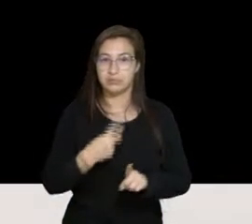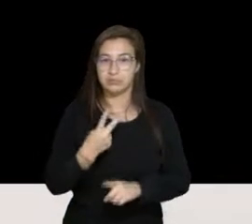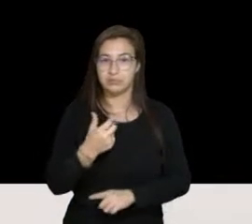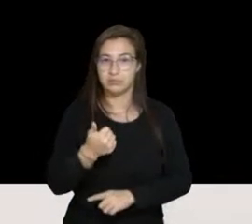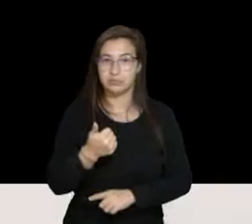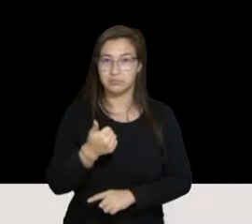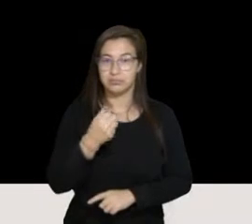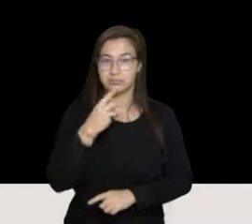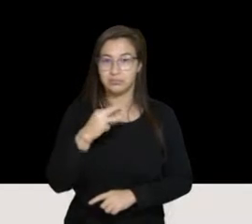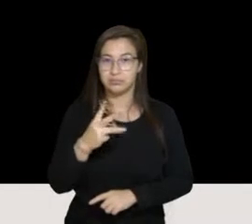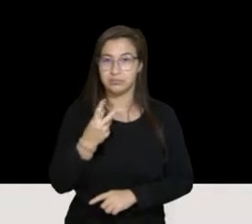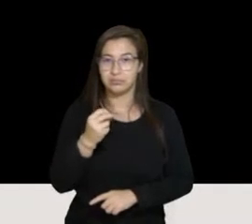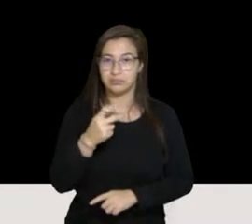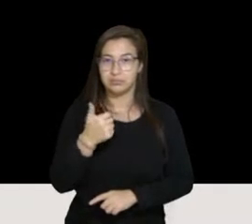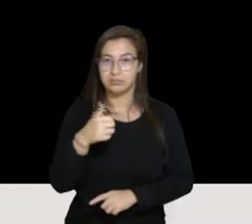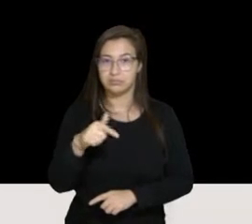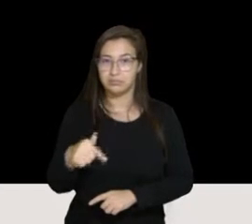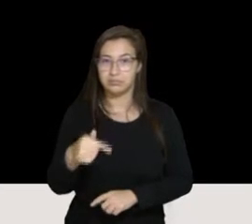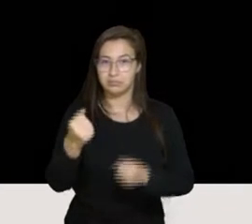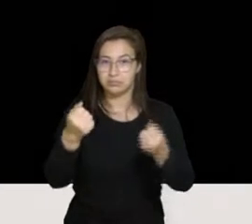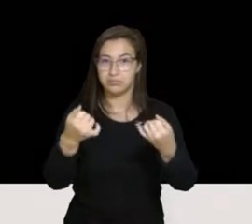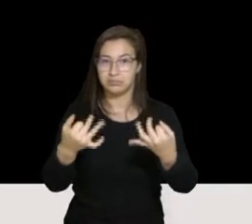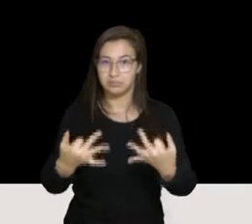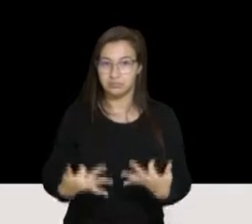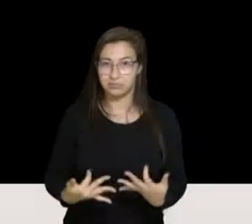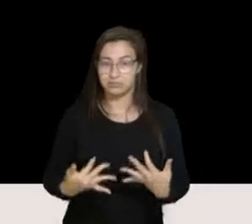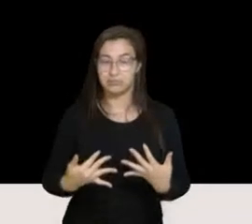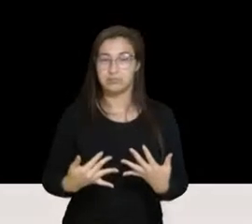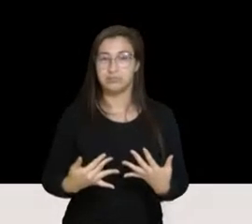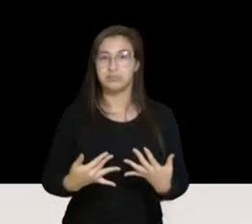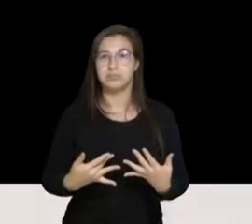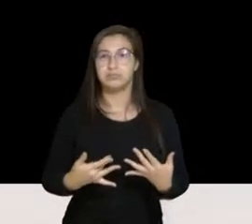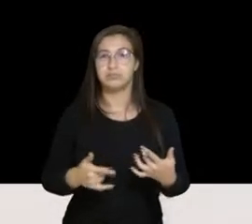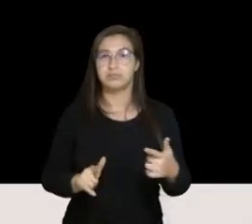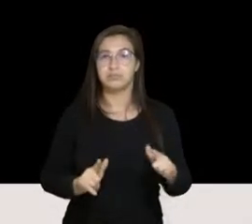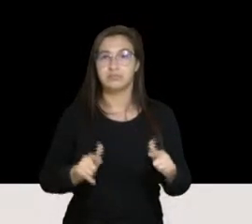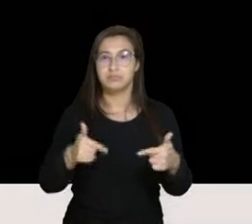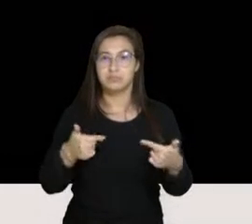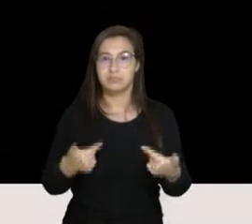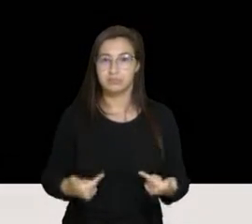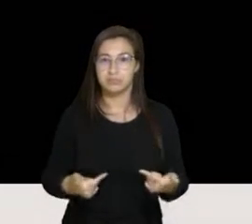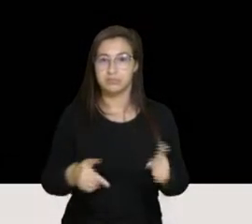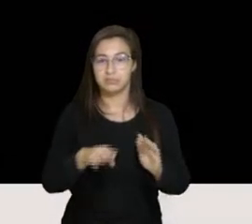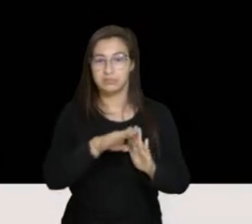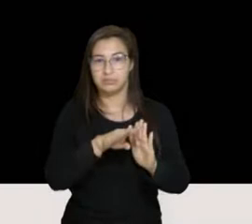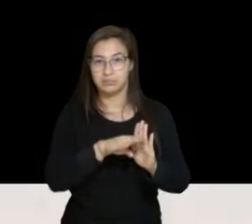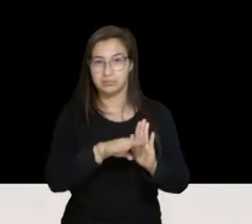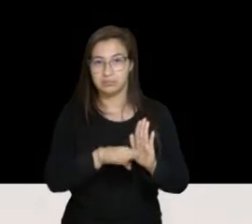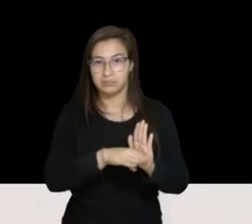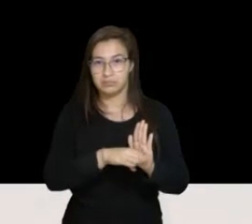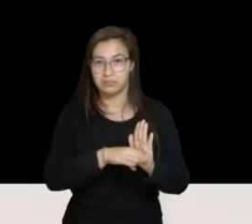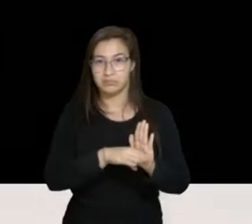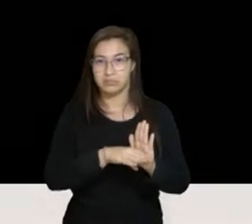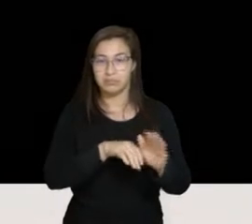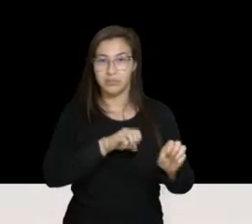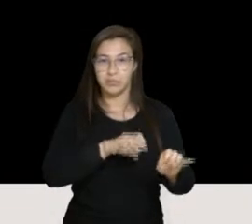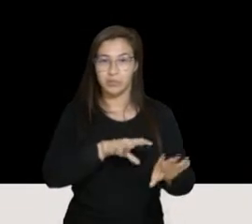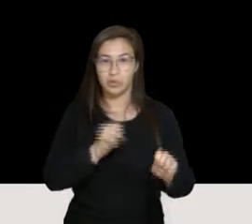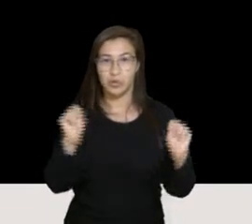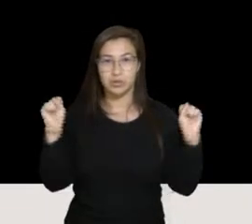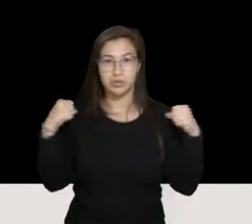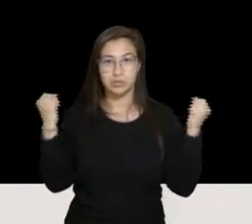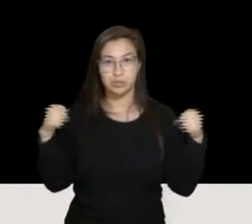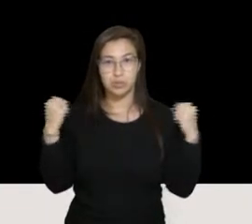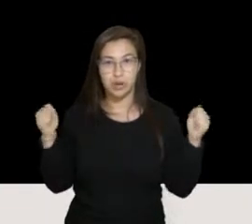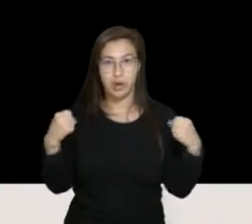2017 que dispõe sobre a prática facultativa da disciplina de educação física e